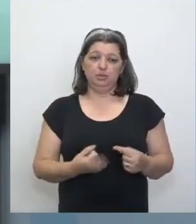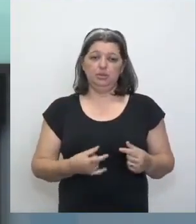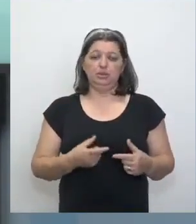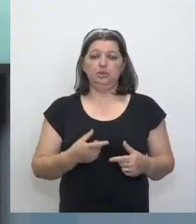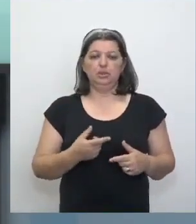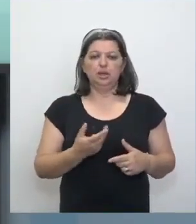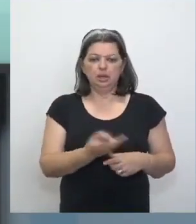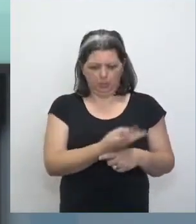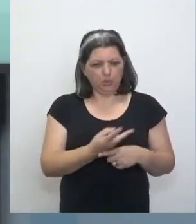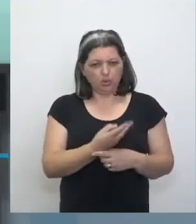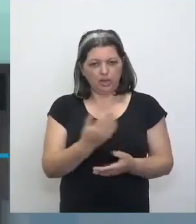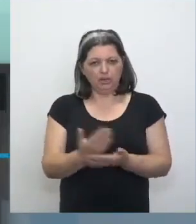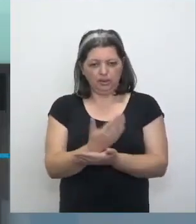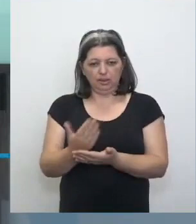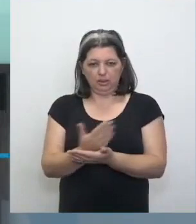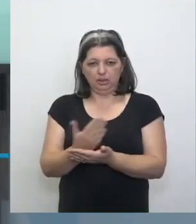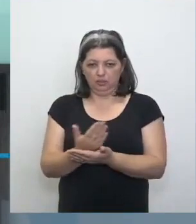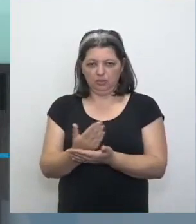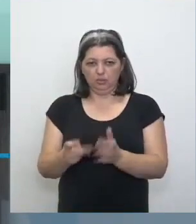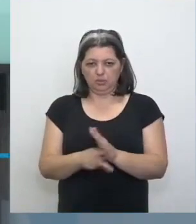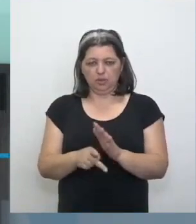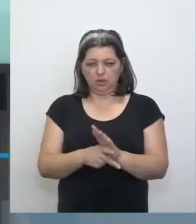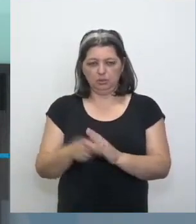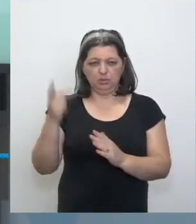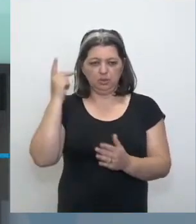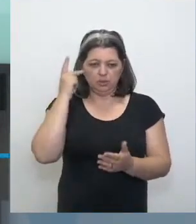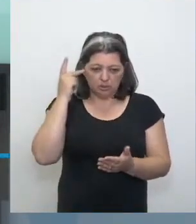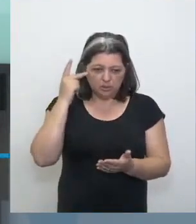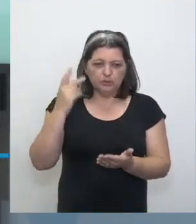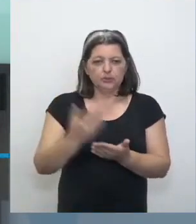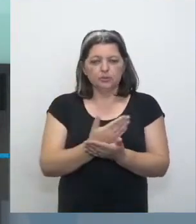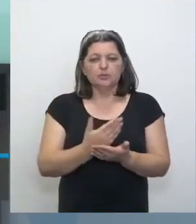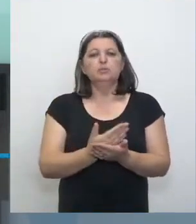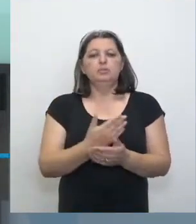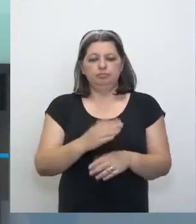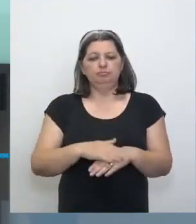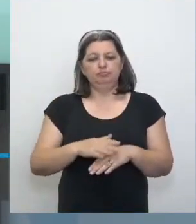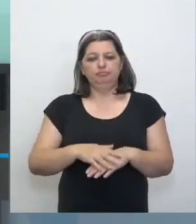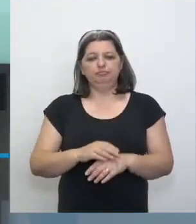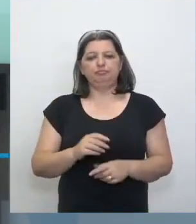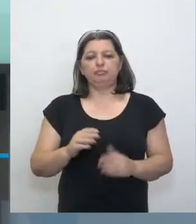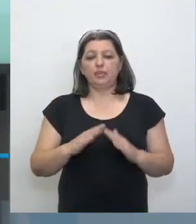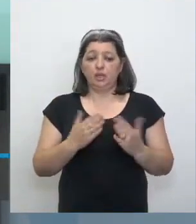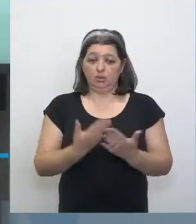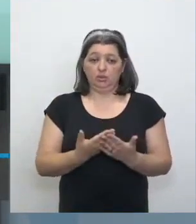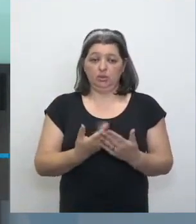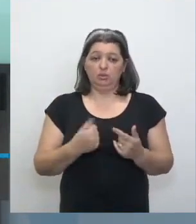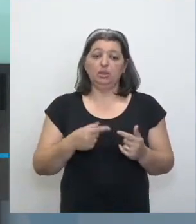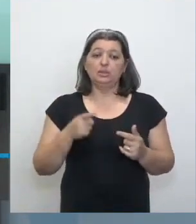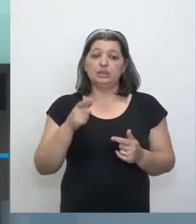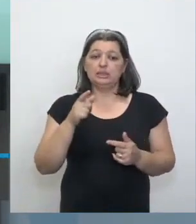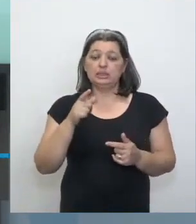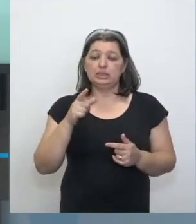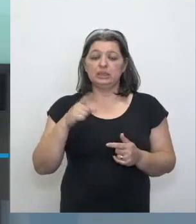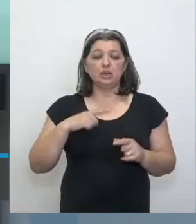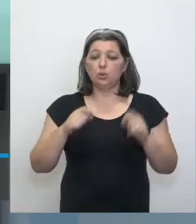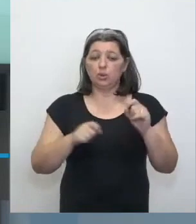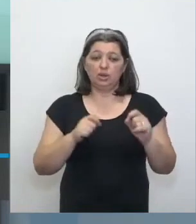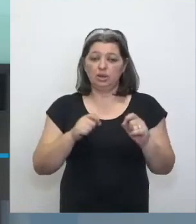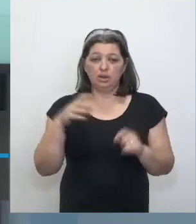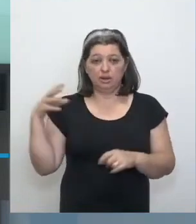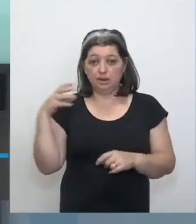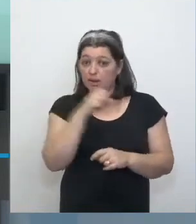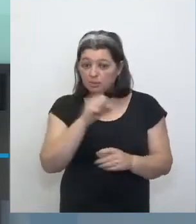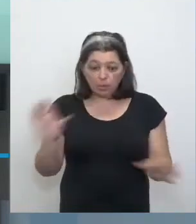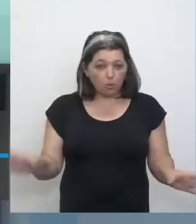livros, procurar até no material São Paulo Faz Escola, tem o processo de divisão de um polinômio por outro. Mas existe um método mais rápido para diminuir o grau do